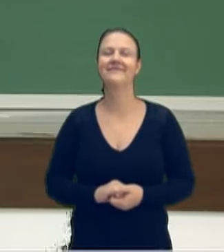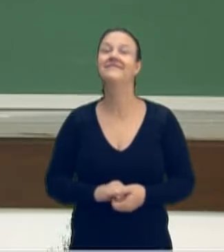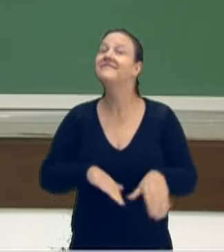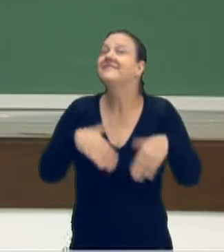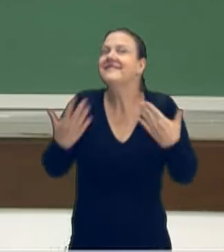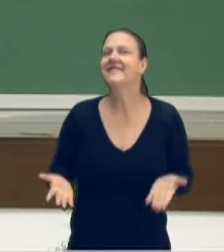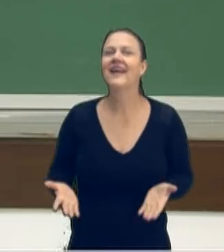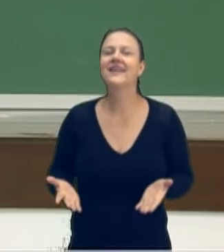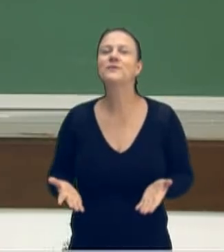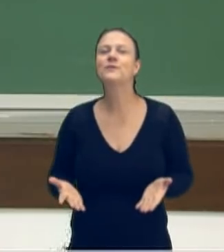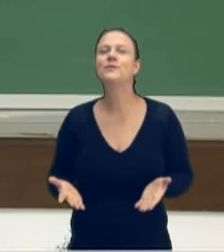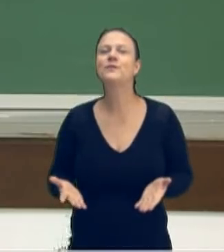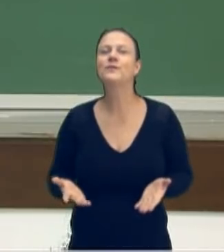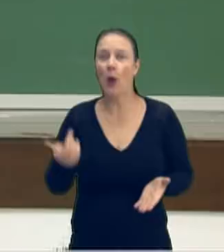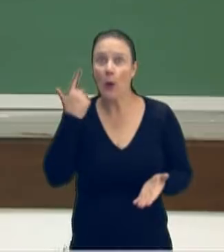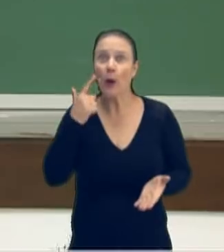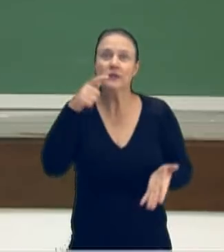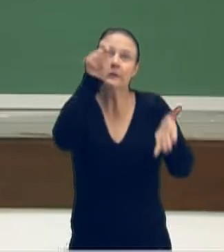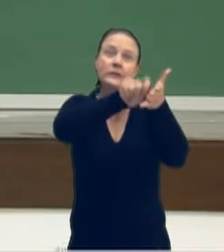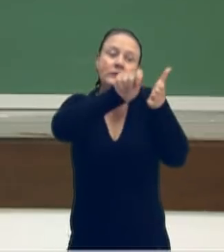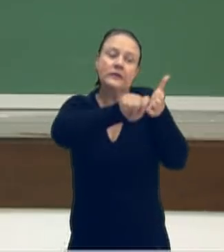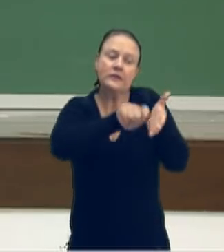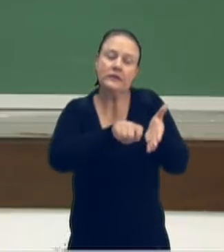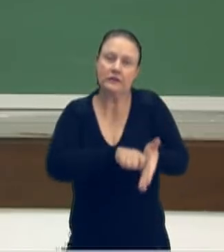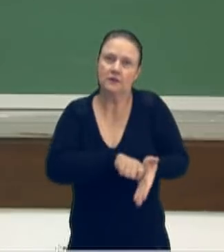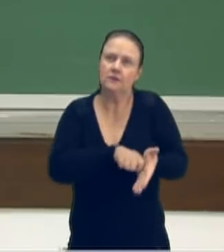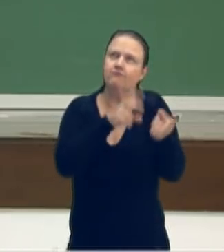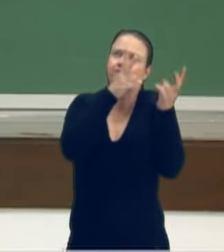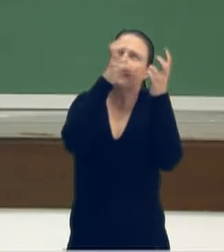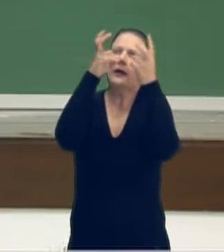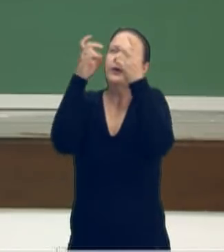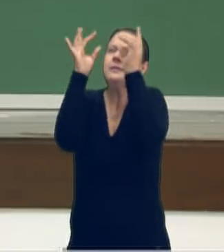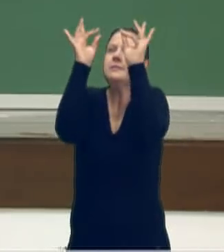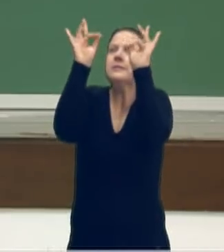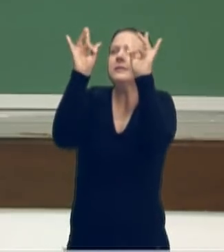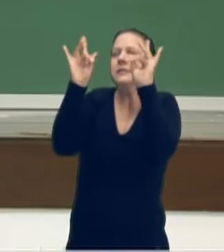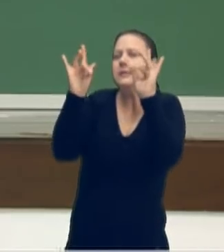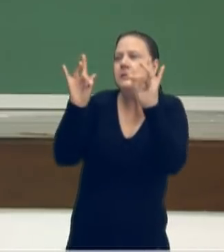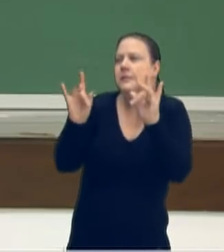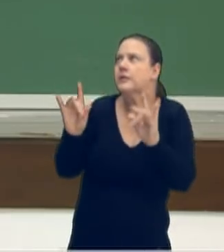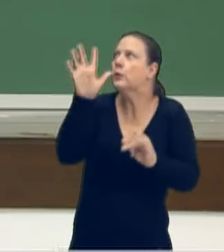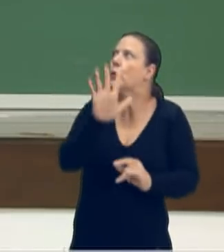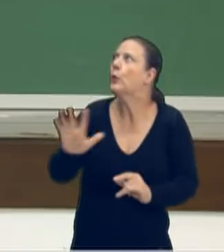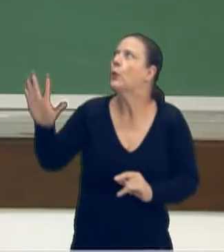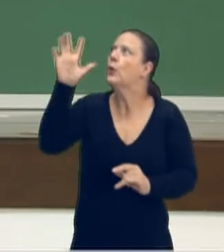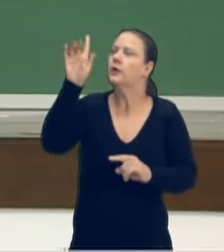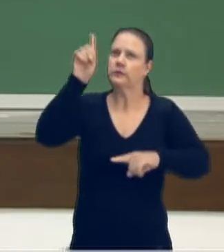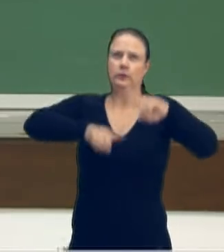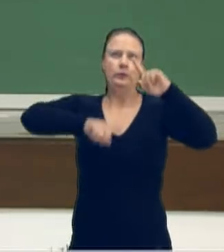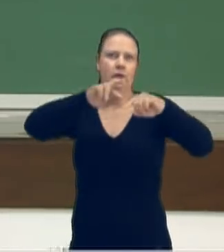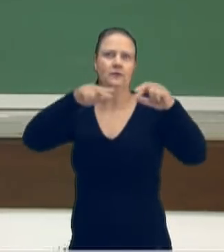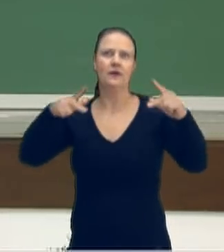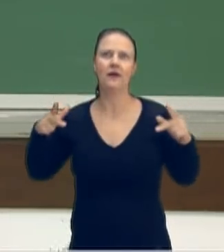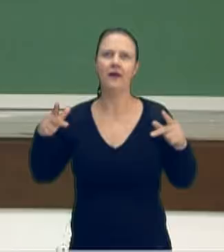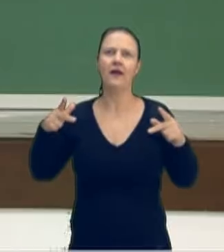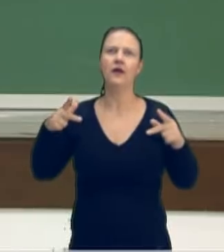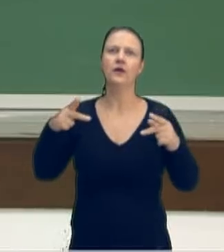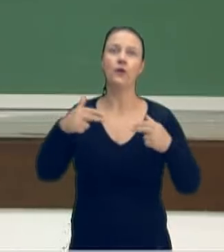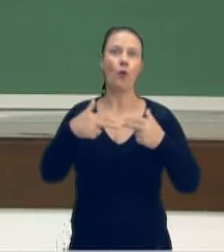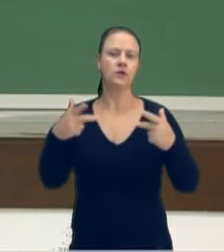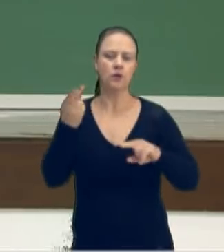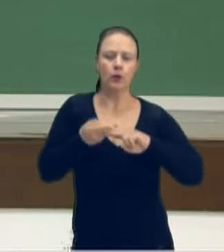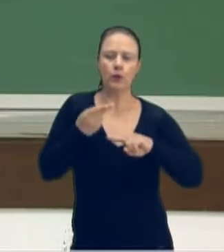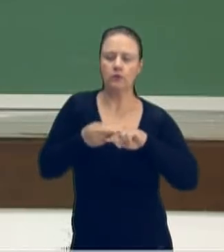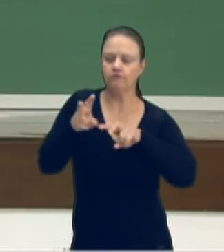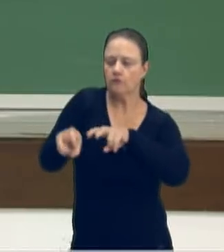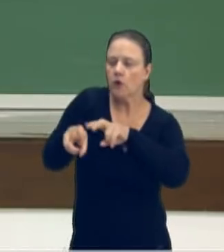E aí, galera? Descreveram a imagem, observaram detalhes da imagem, objetos, ferramentas da agricultura.